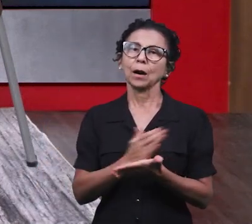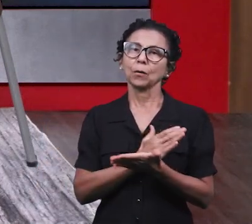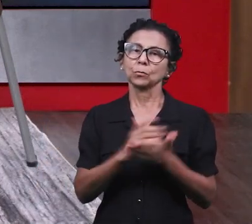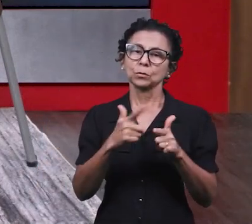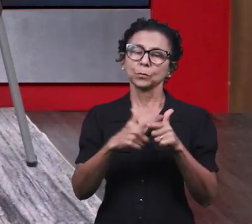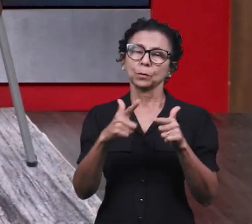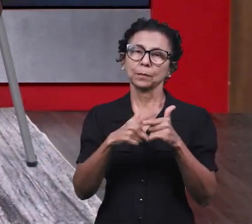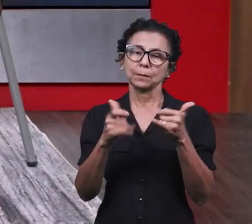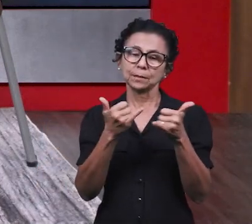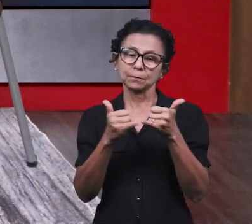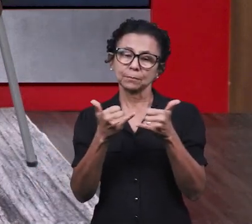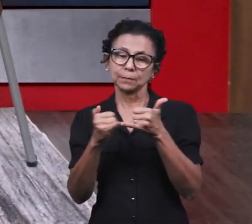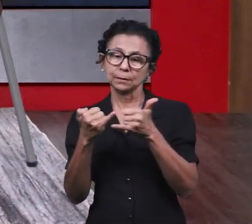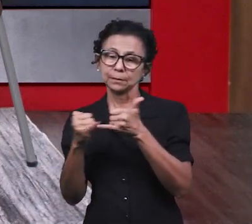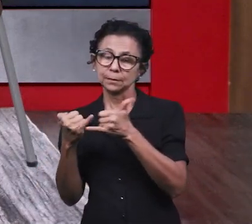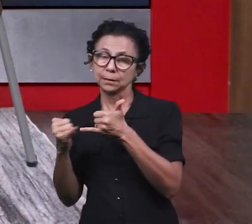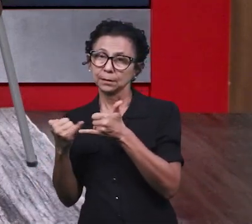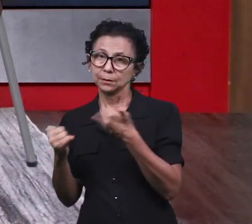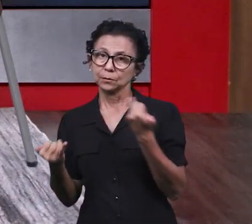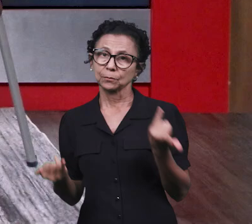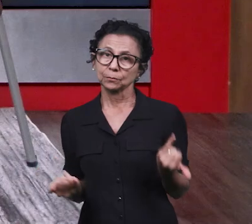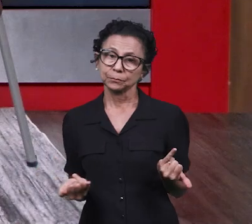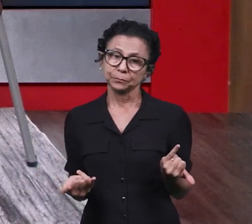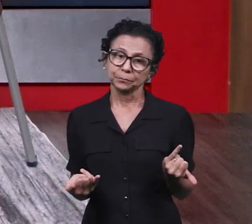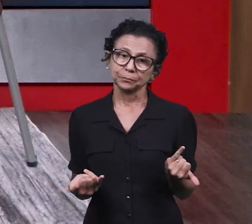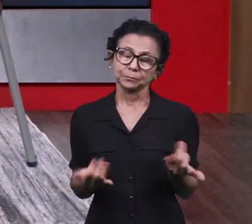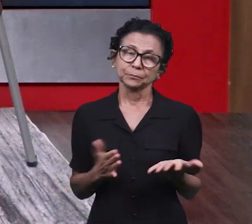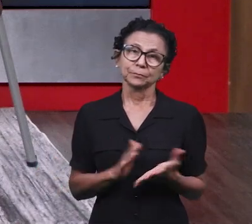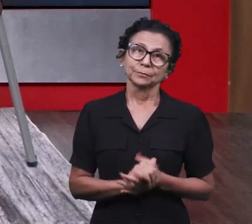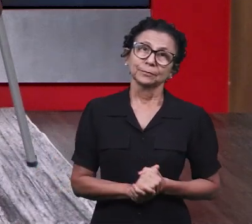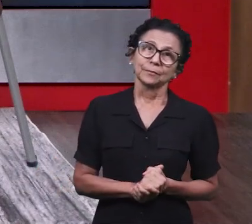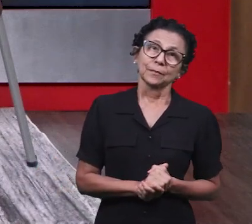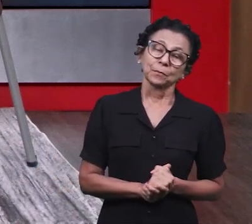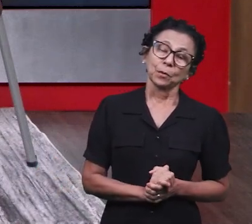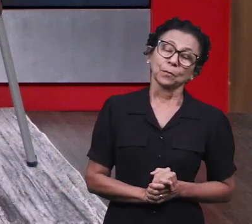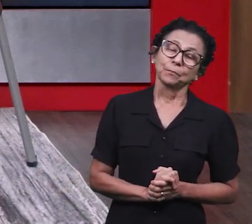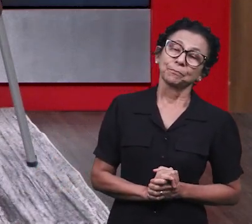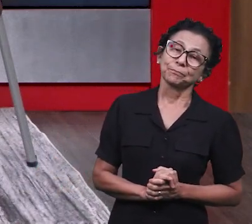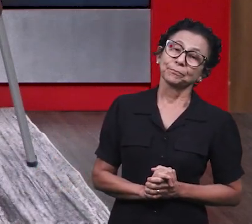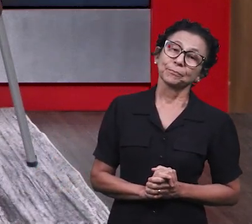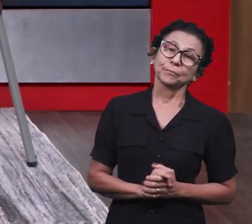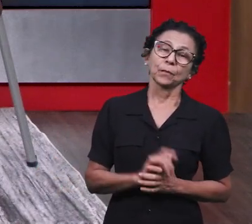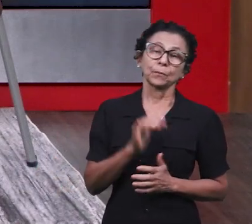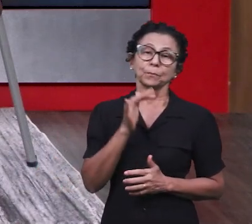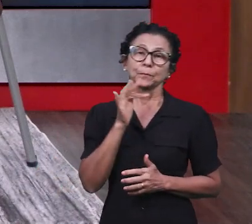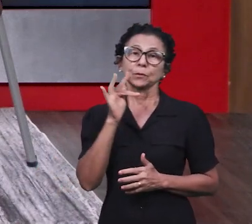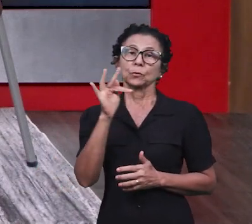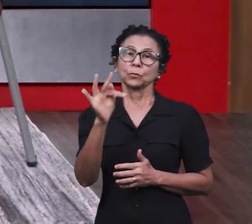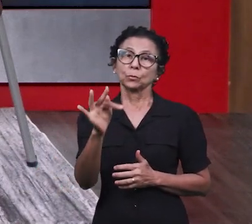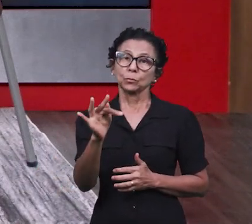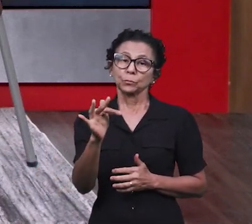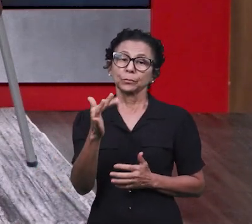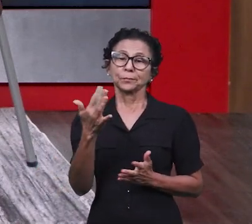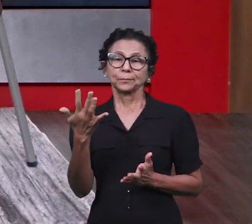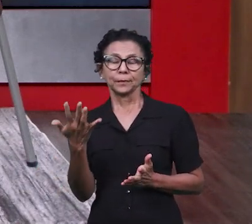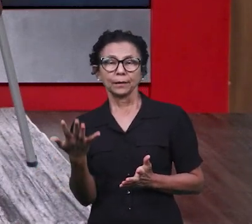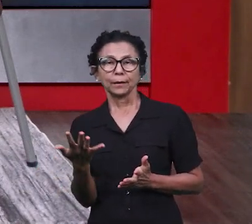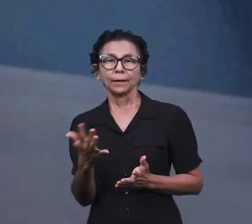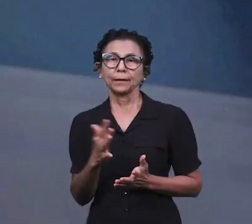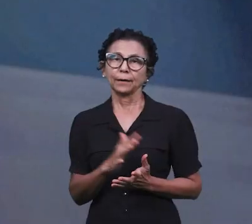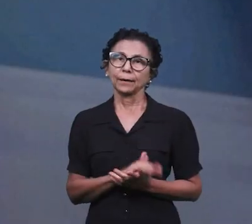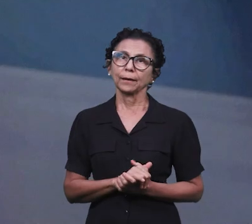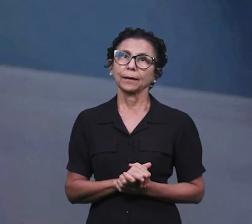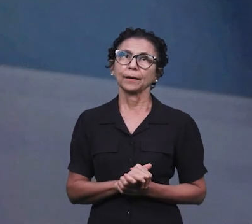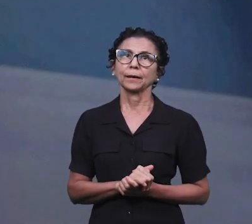tempo, e creio eu que num futuro breve, a tendência é que você vê o caso do carro autônomo,